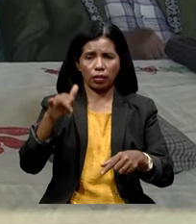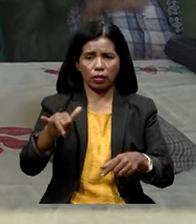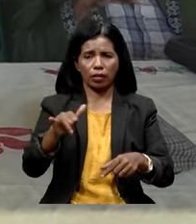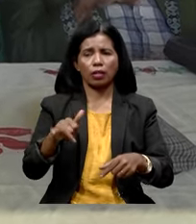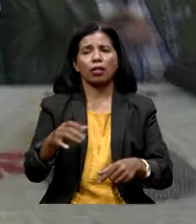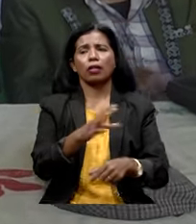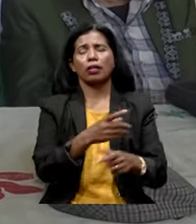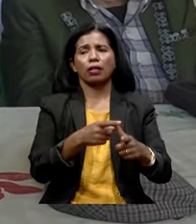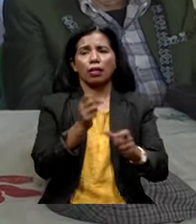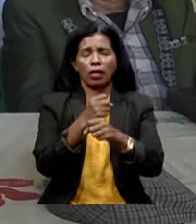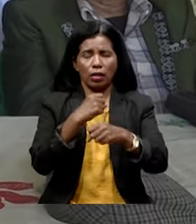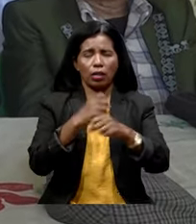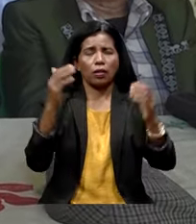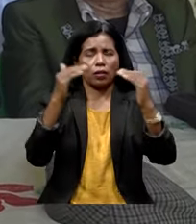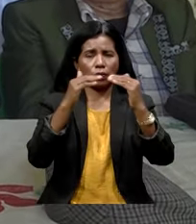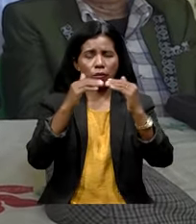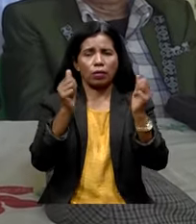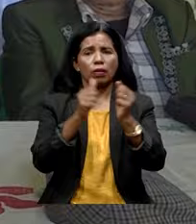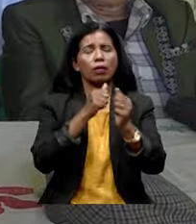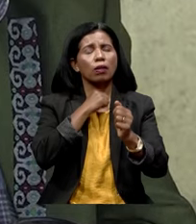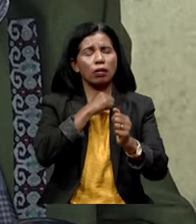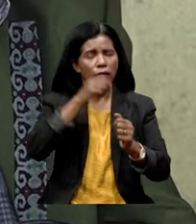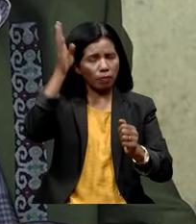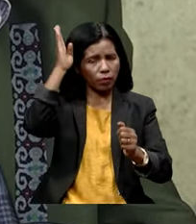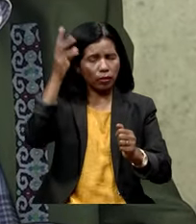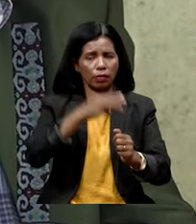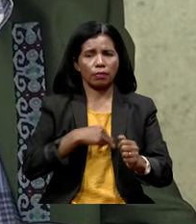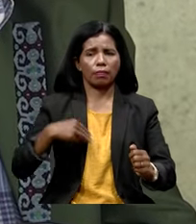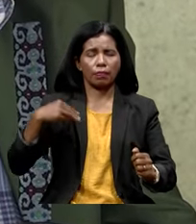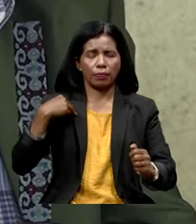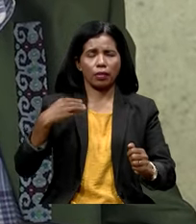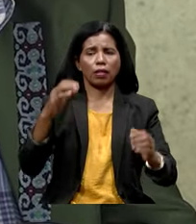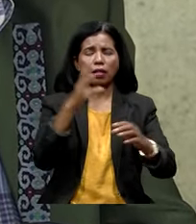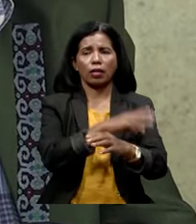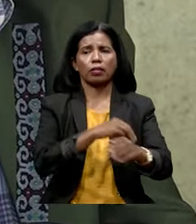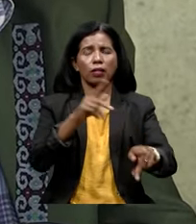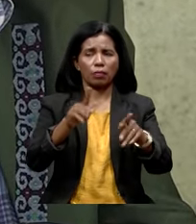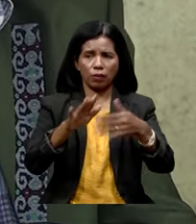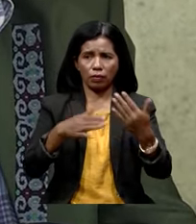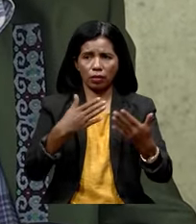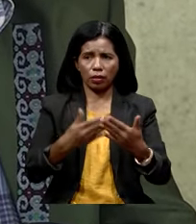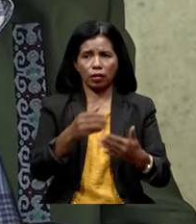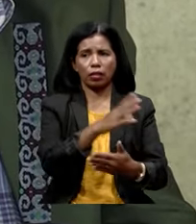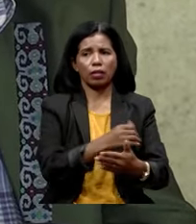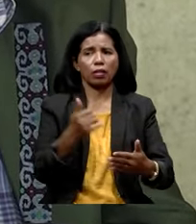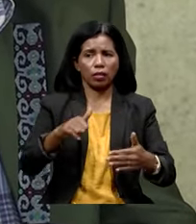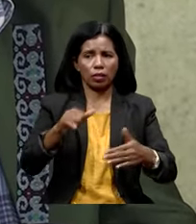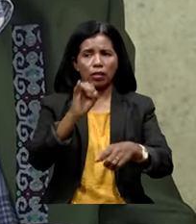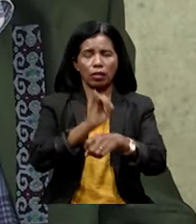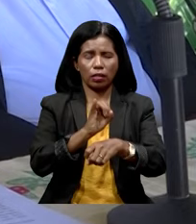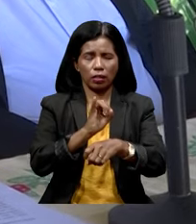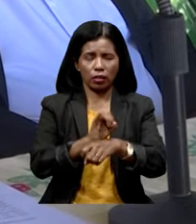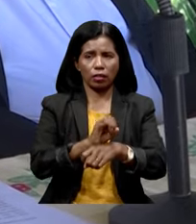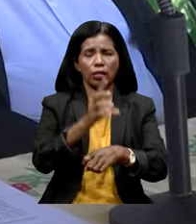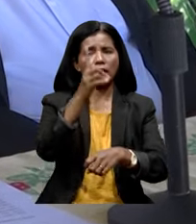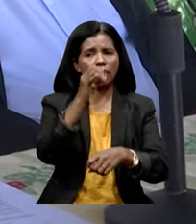Coqueiros, halau Surumutu Mos, o Bispo, Padre, Madre, Diácono, Seminarista, no Catequista Sira e a Igreja Catedral